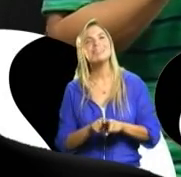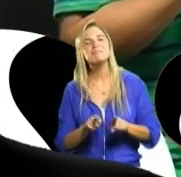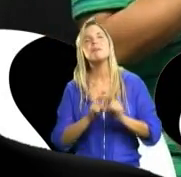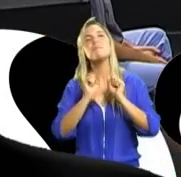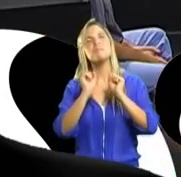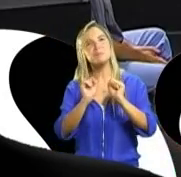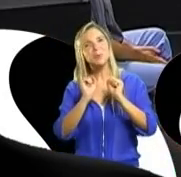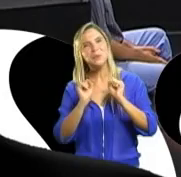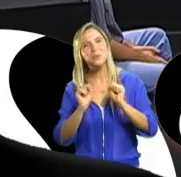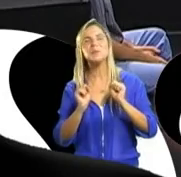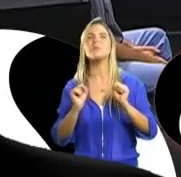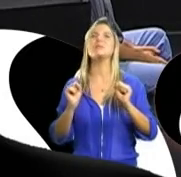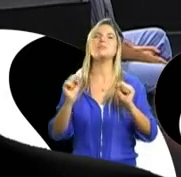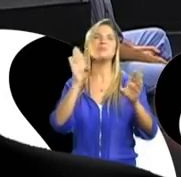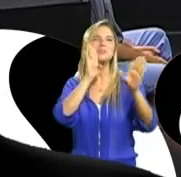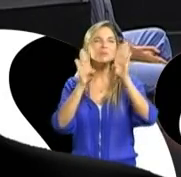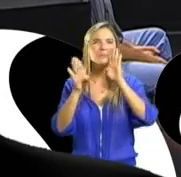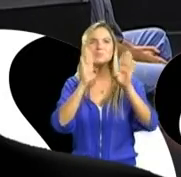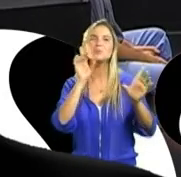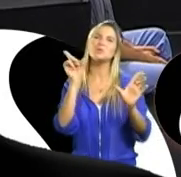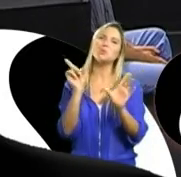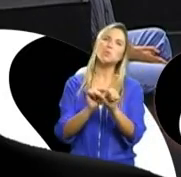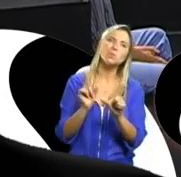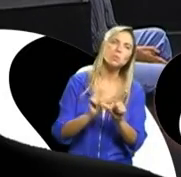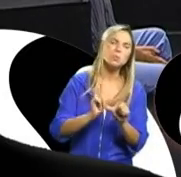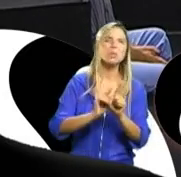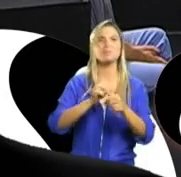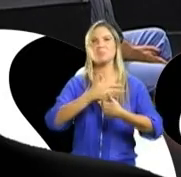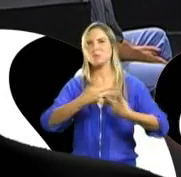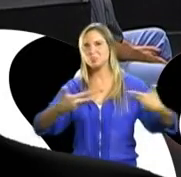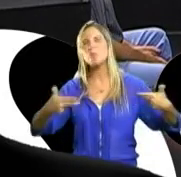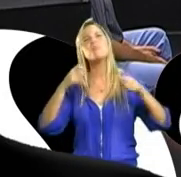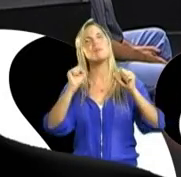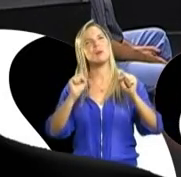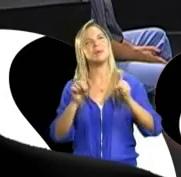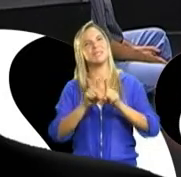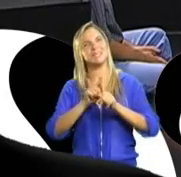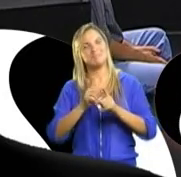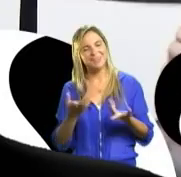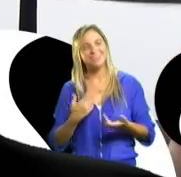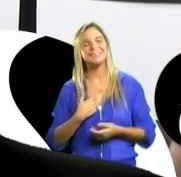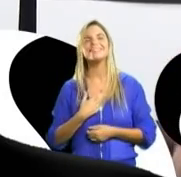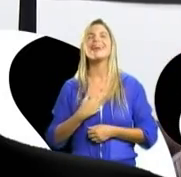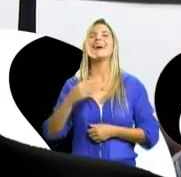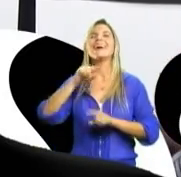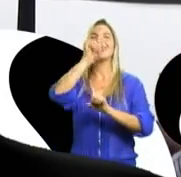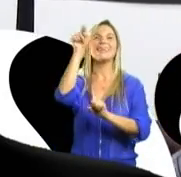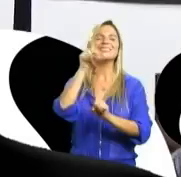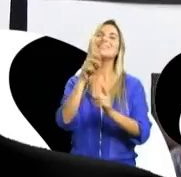questões@funed.edu.br. Entre em contato também pelas redes sociais, pelo Twitter e pelo Facebook. O